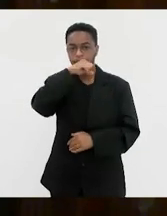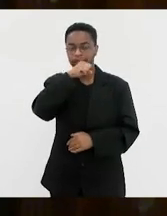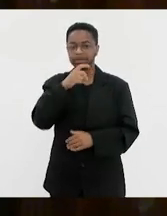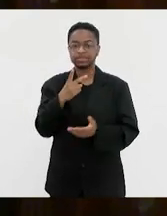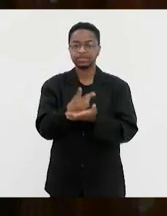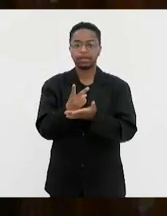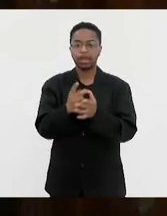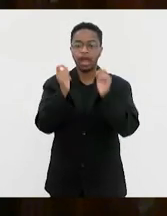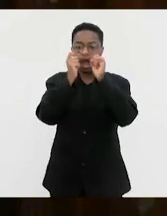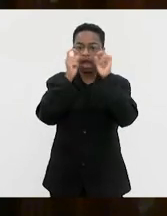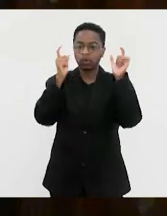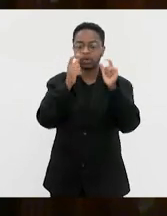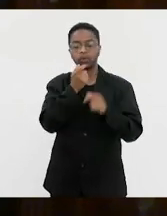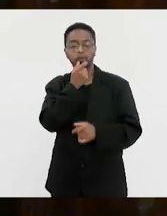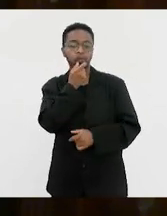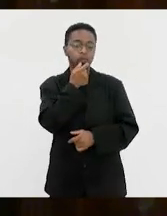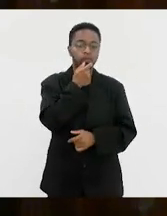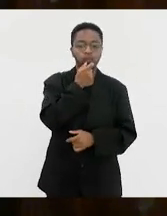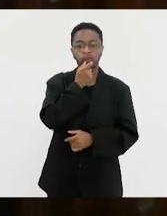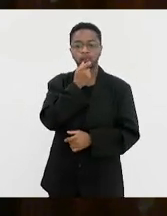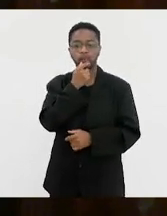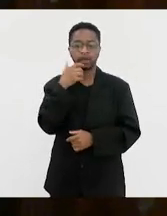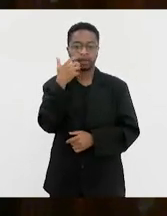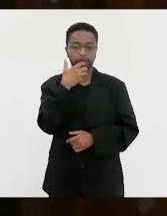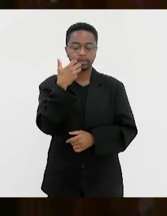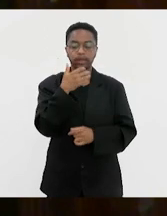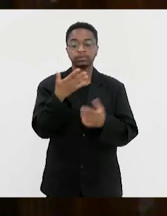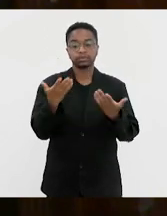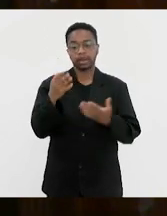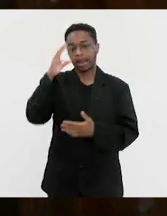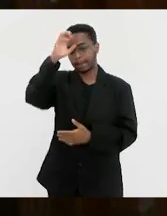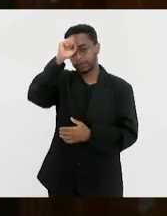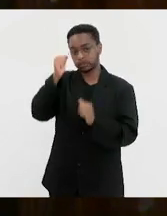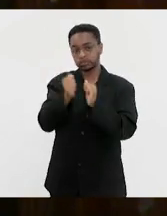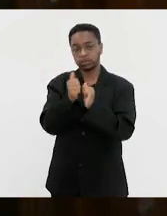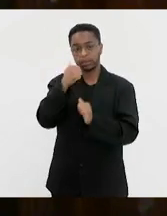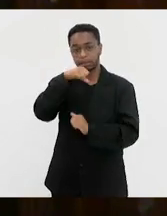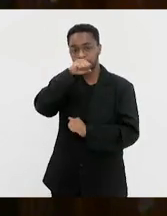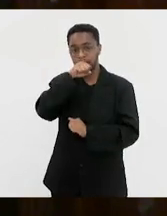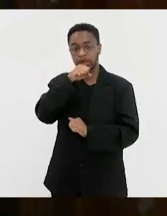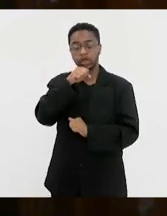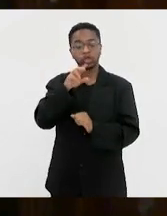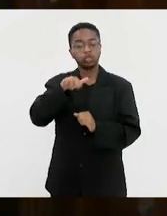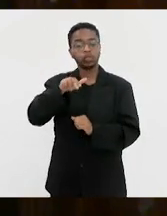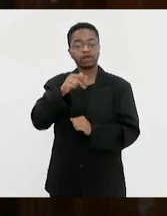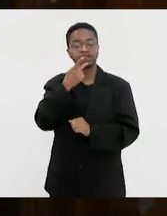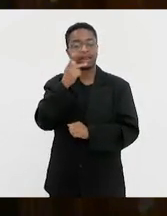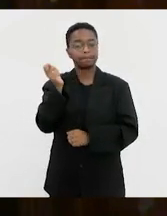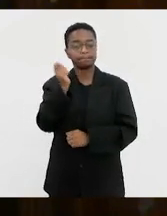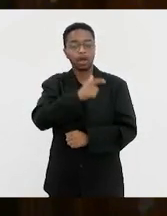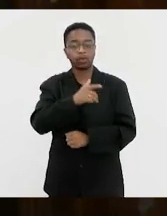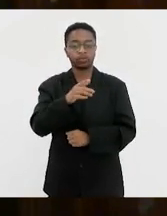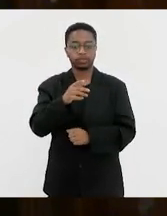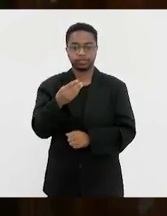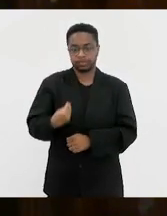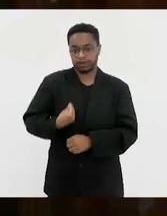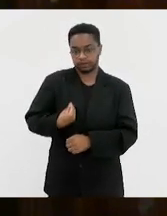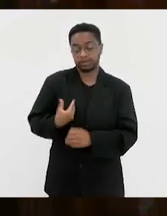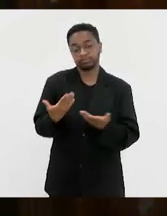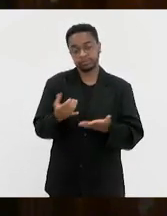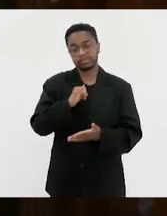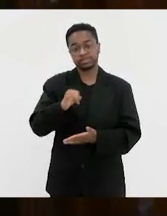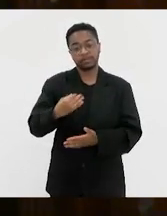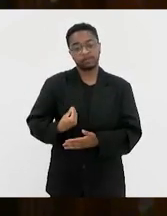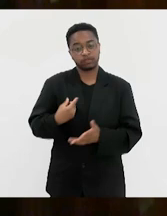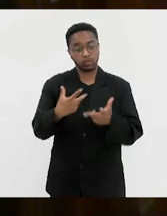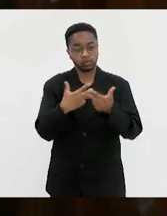assobiando. Então, o meu pai aprendeu com a mãe dele a nunca maldizer a vida. Então, com todas as dificuldades que ele teve na vida, eu nunca